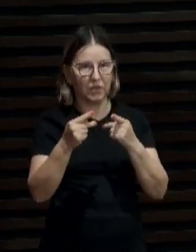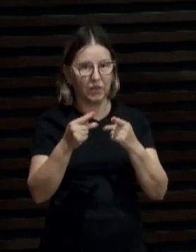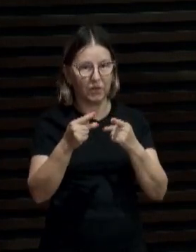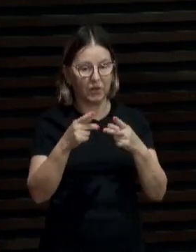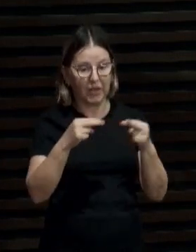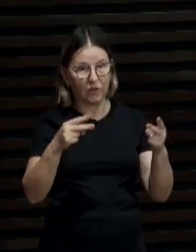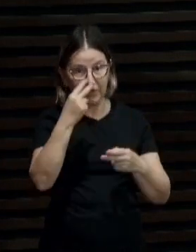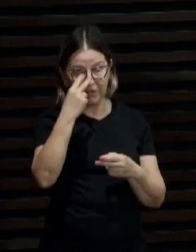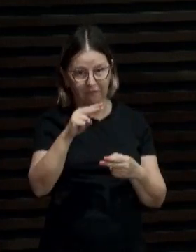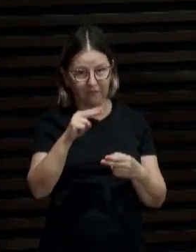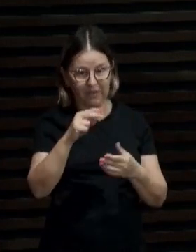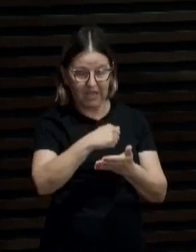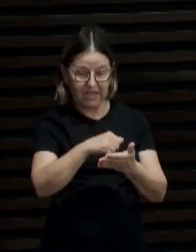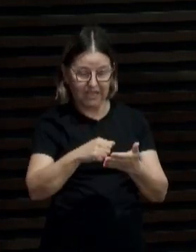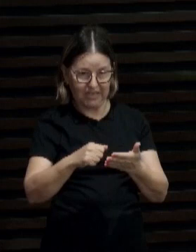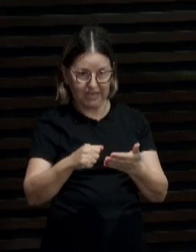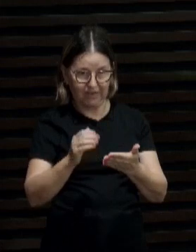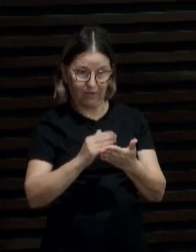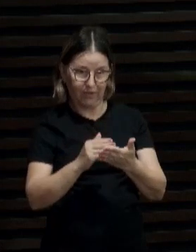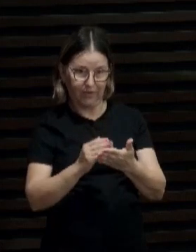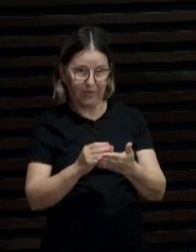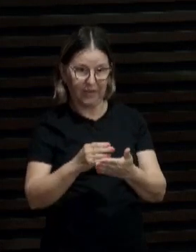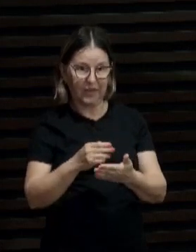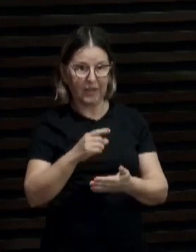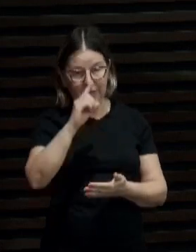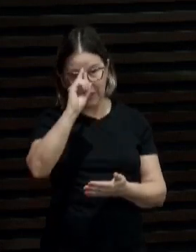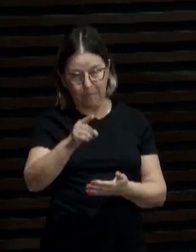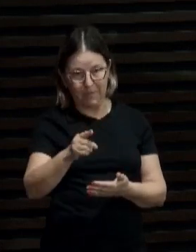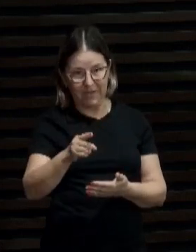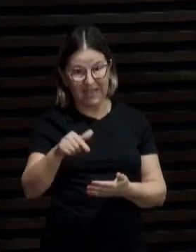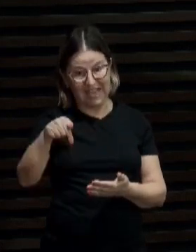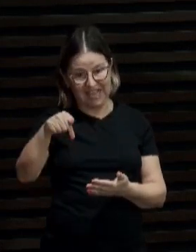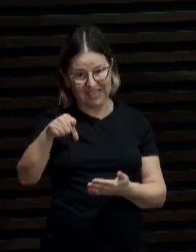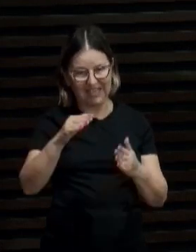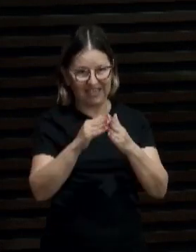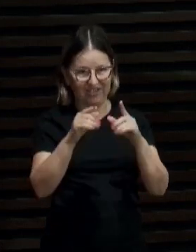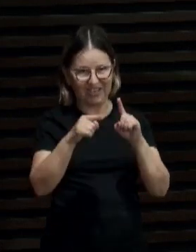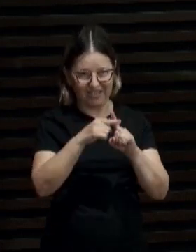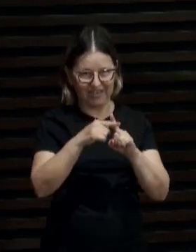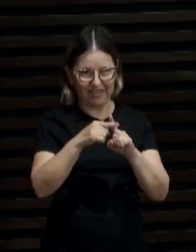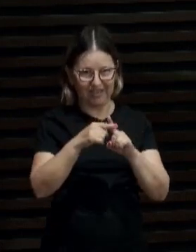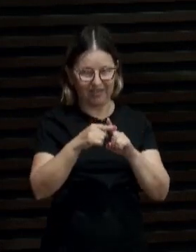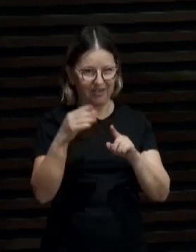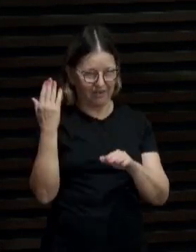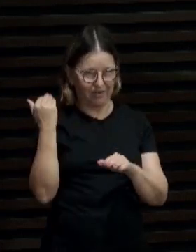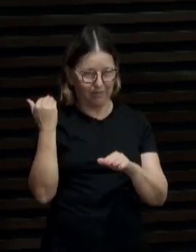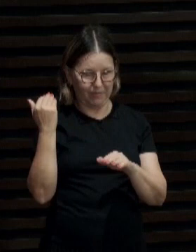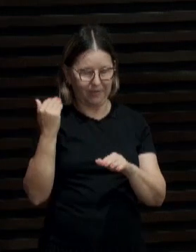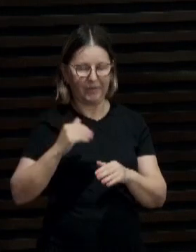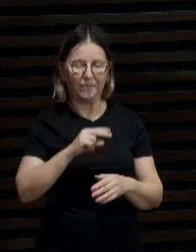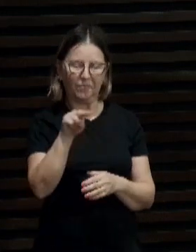livro, e manda às 7 igrejas: Éfeso, Esmirna, Pérgamo, Tiatira,